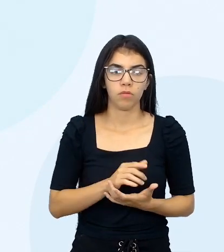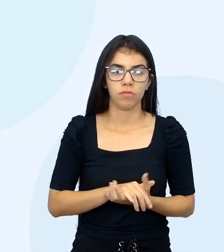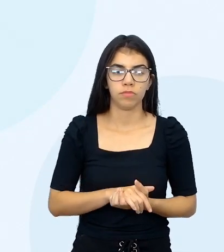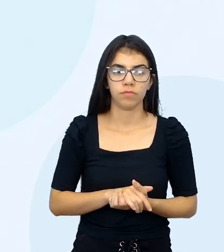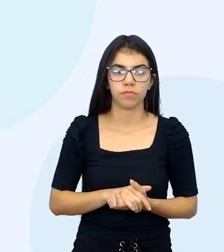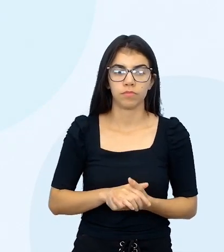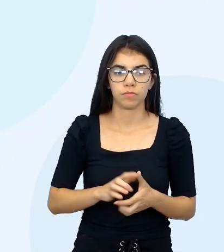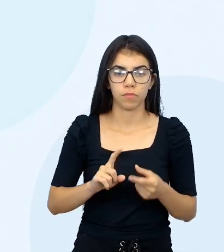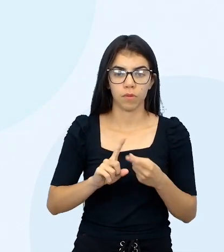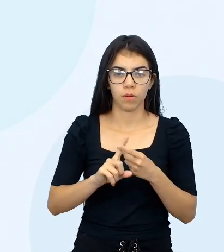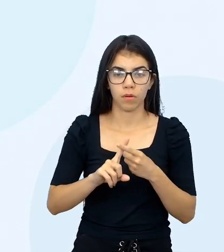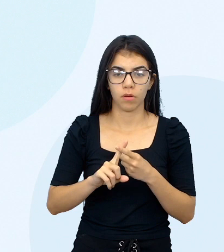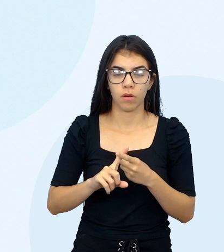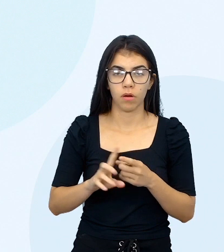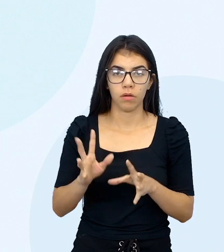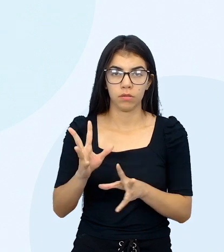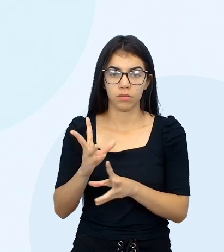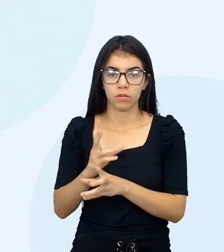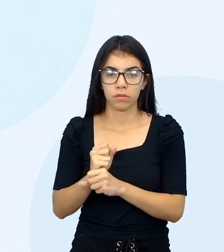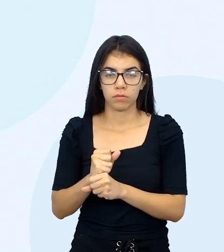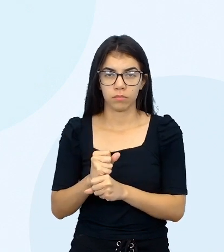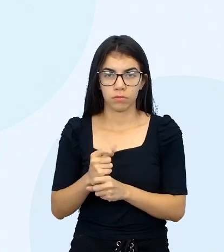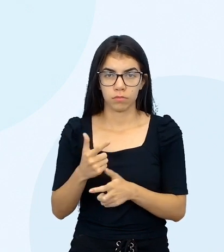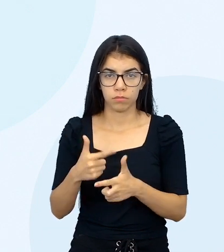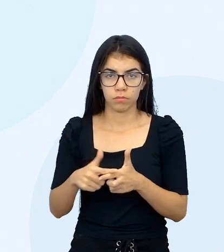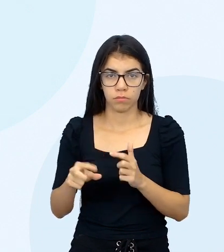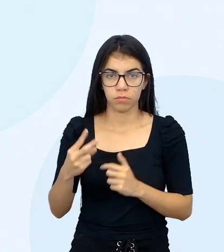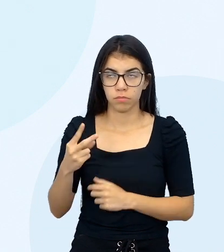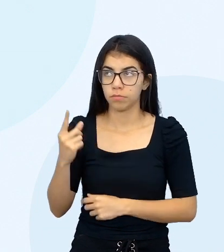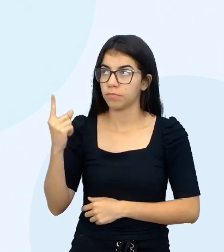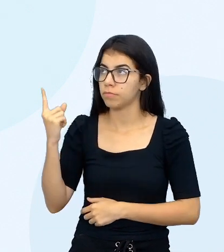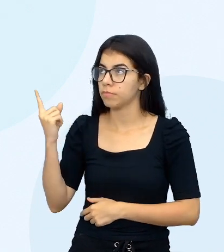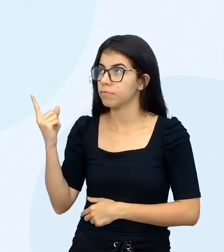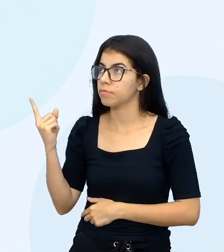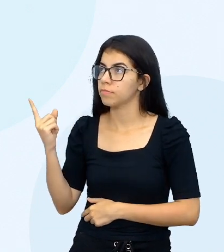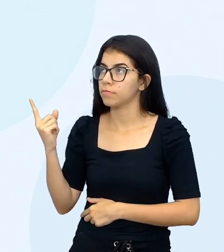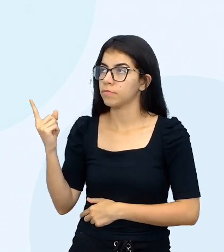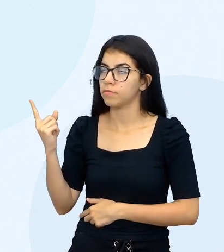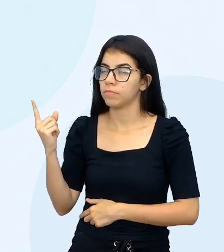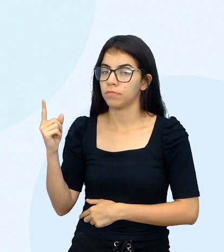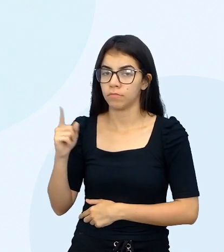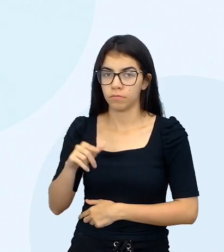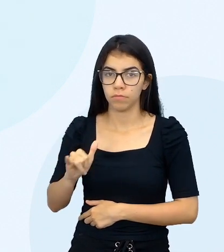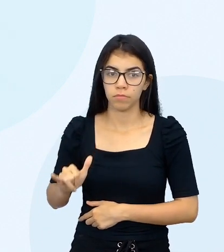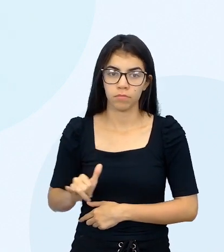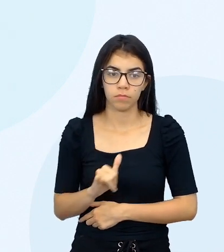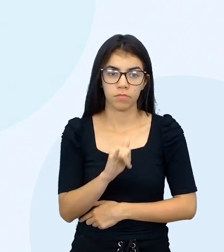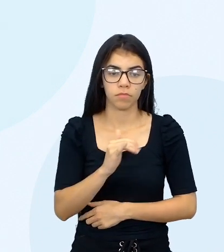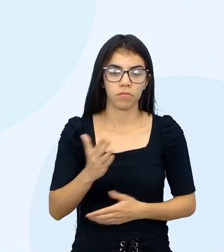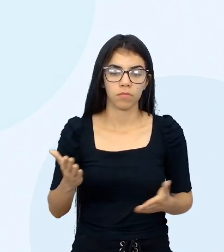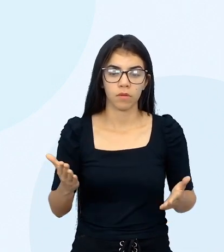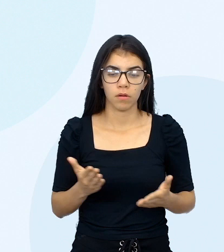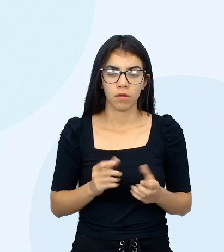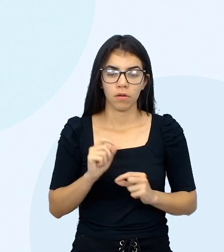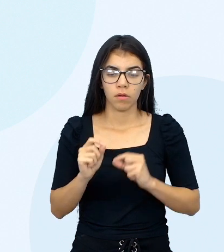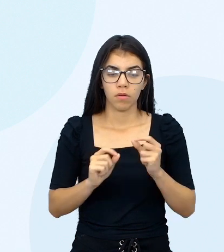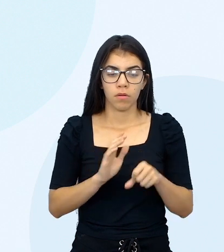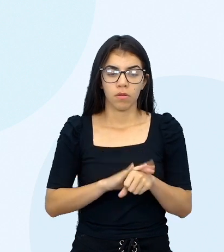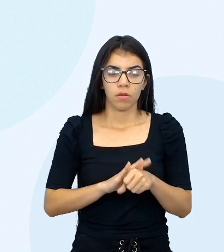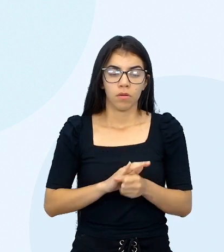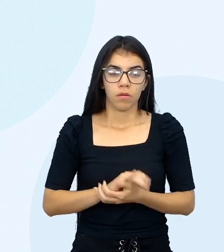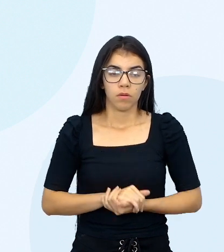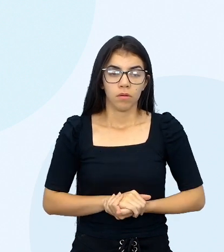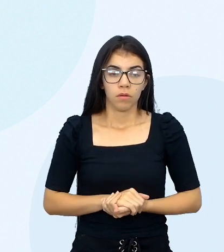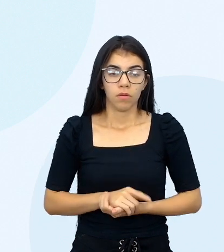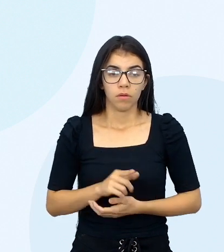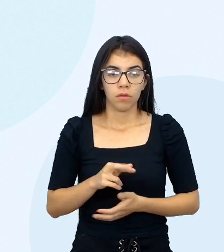gente já tem a soma dividida por 2, a média das temperaturas, que é o nosso Y. Legal. Tudo bem? Sim. O que eu vou fazer agora, Osmar? Tá, e agora? E agora? Eu